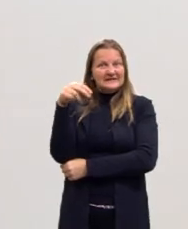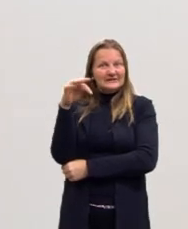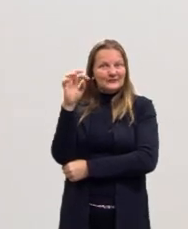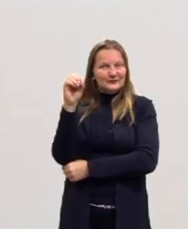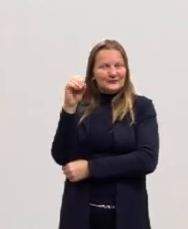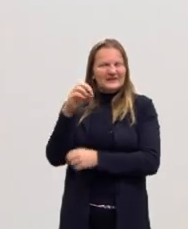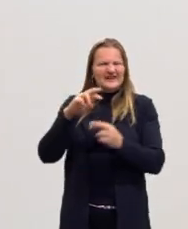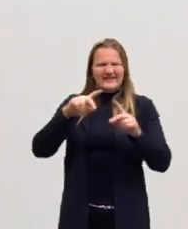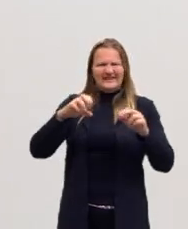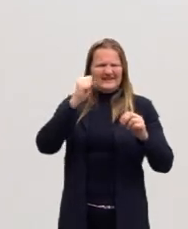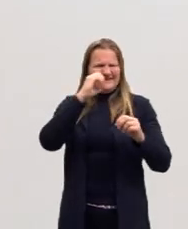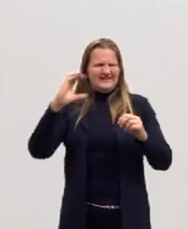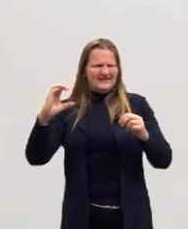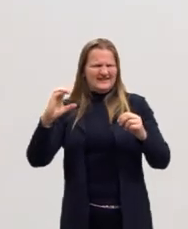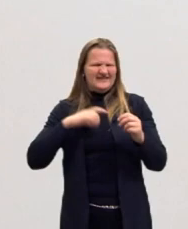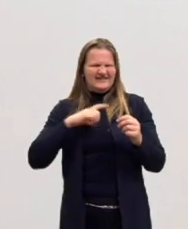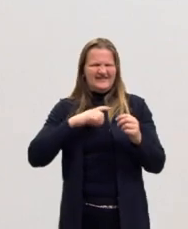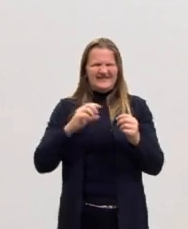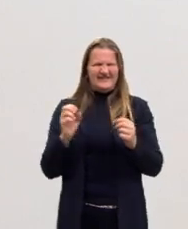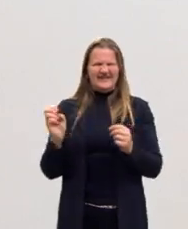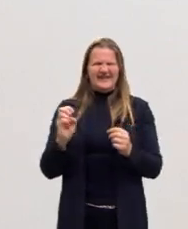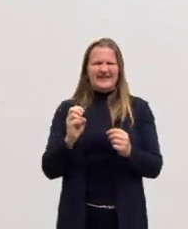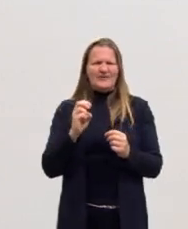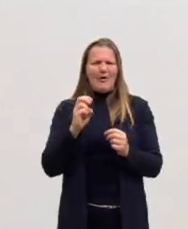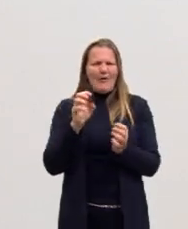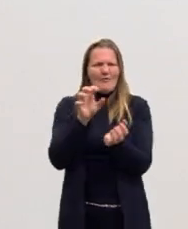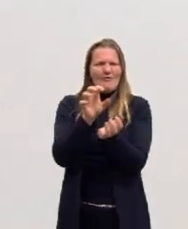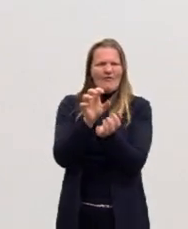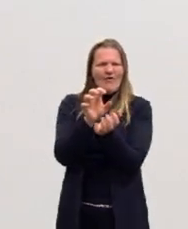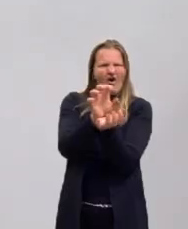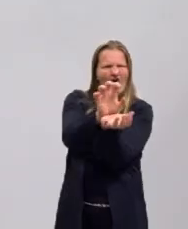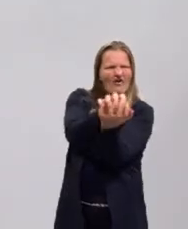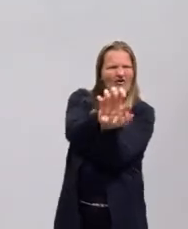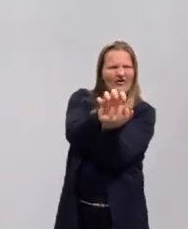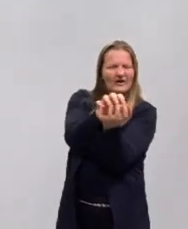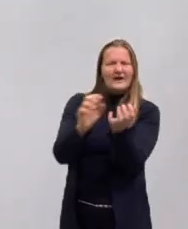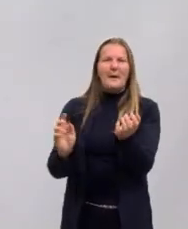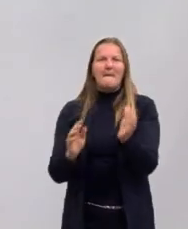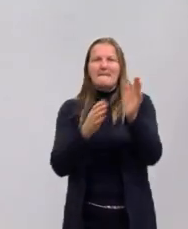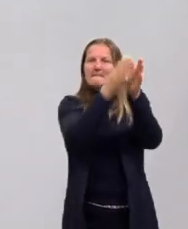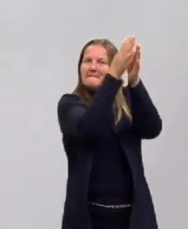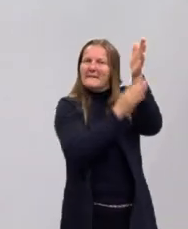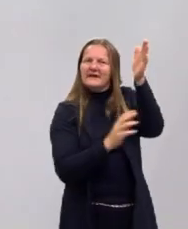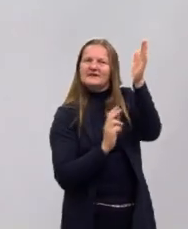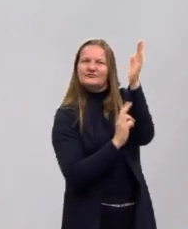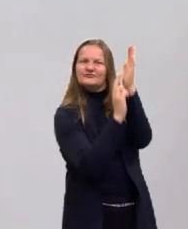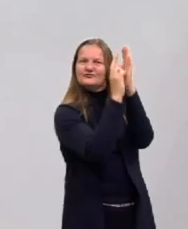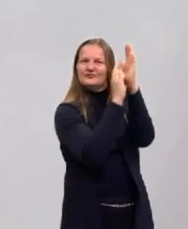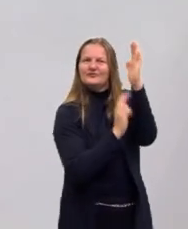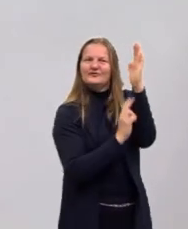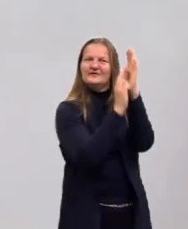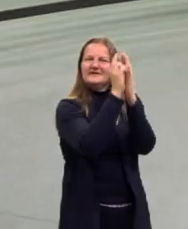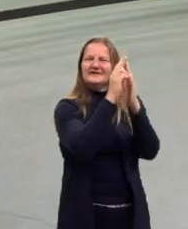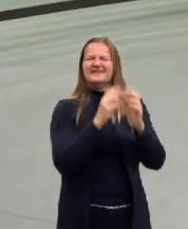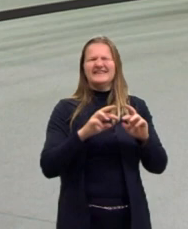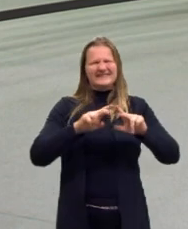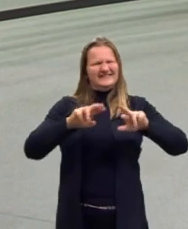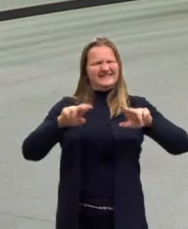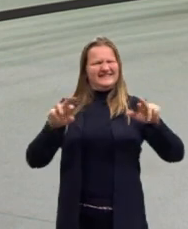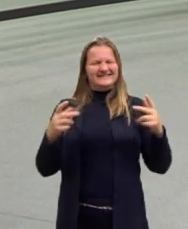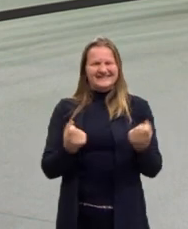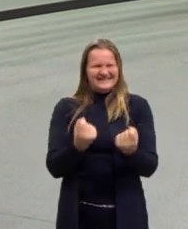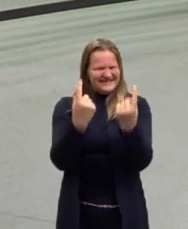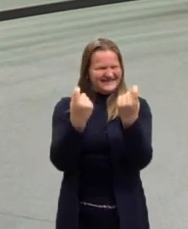vai ser o jacaré de parede né também tem essa questão é é um Jacarezinho né